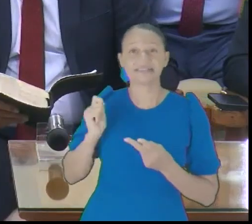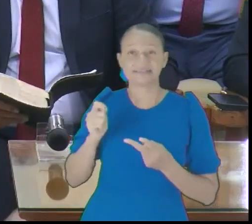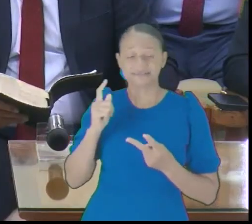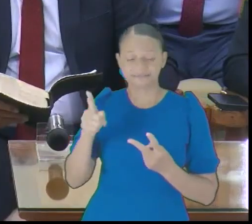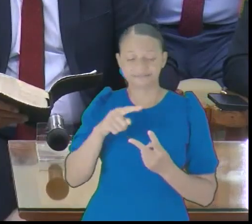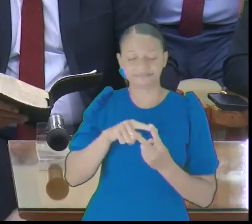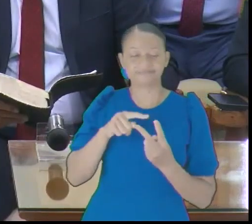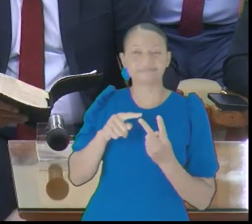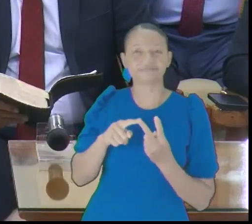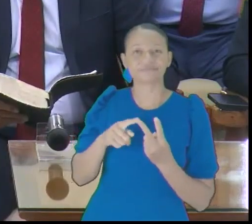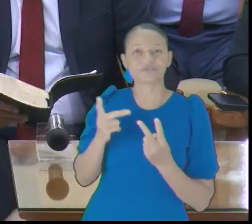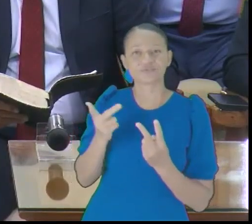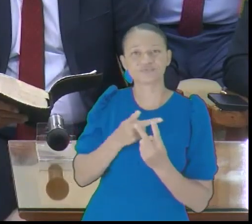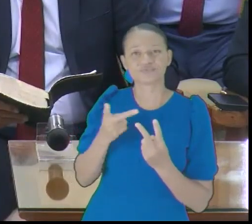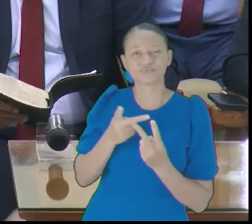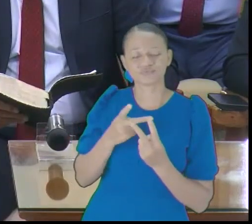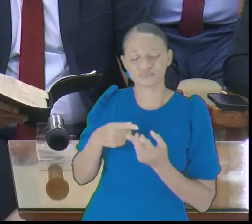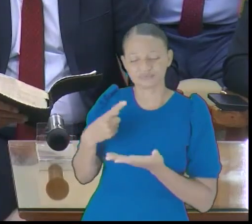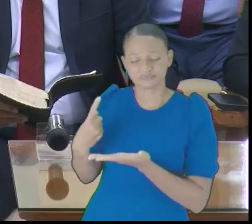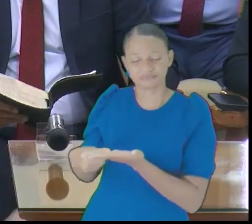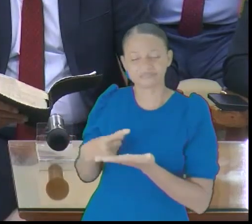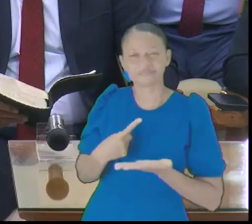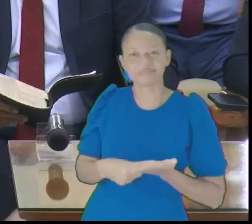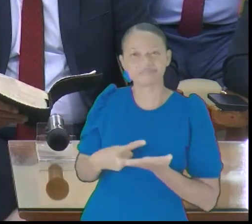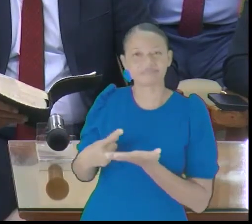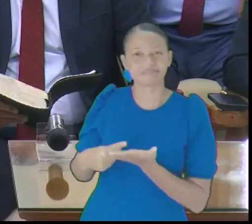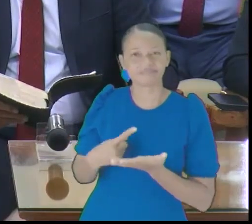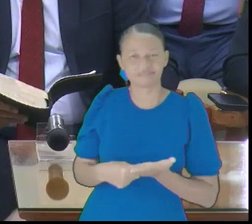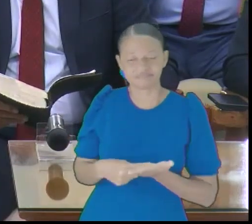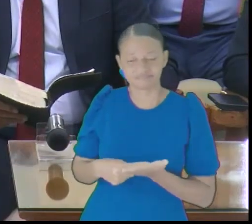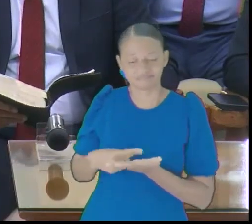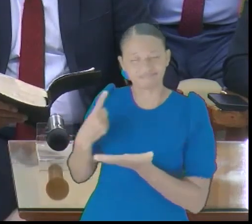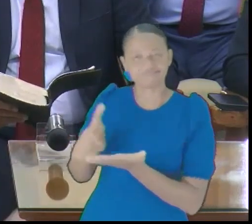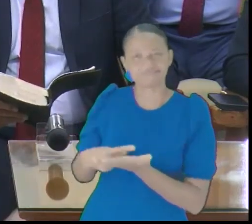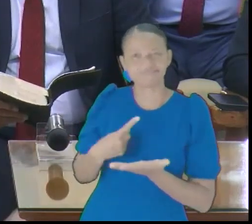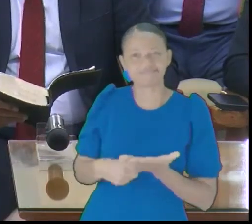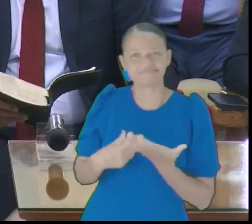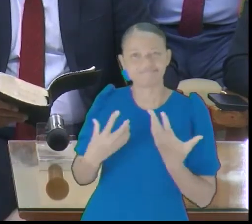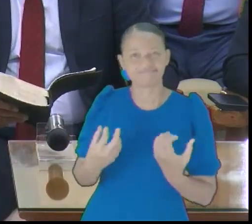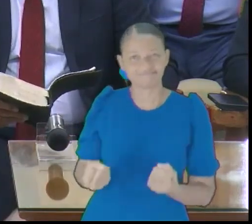Jonatas e Davi fizeram um pacto, fizeram um acordo.